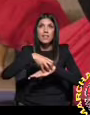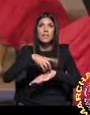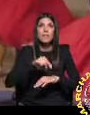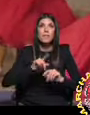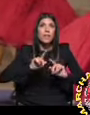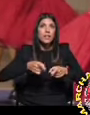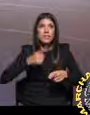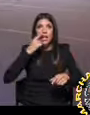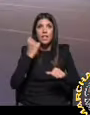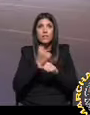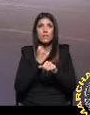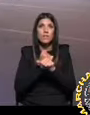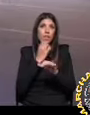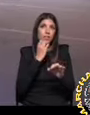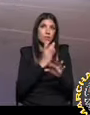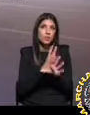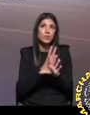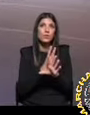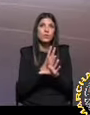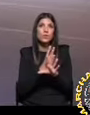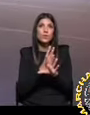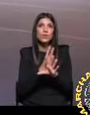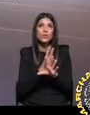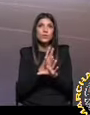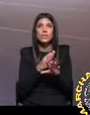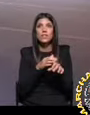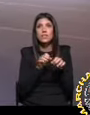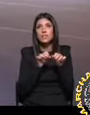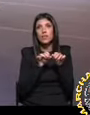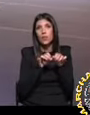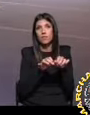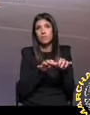outras atividades e abranger outras áreas aqui da freguesia.